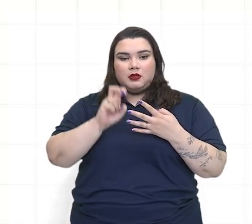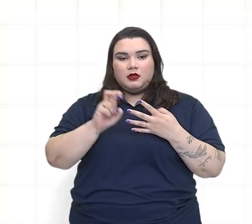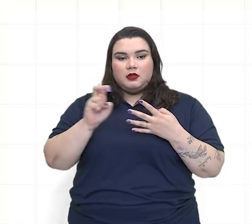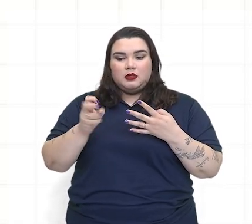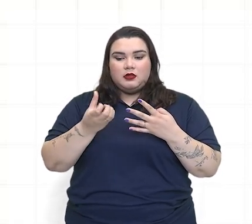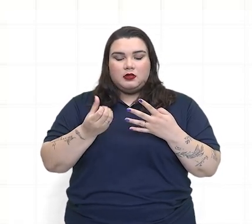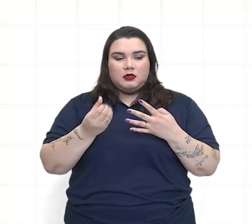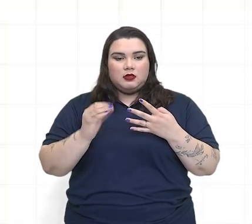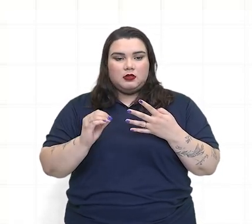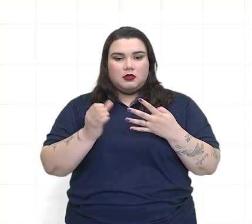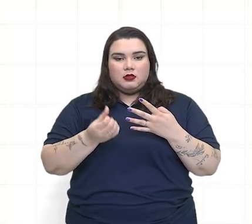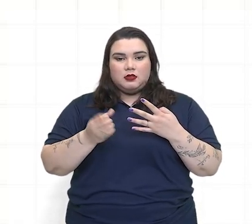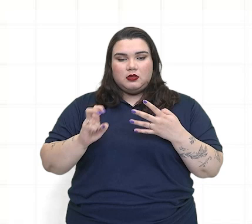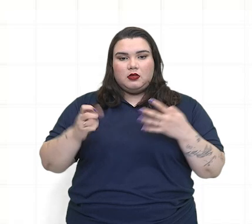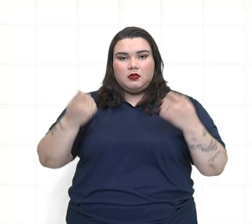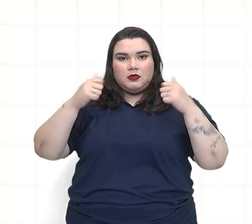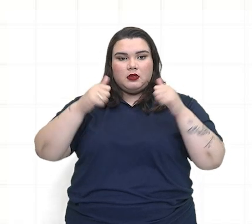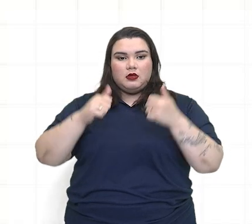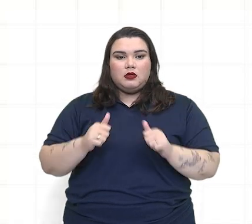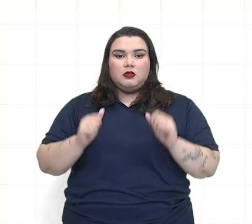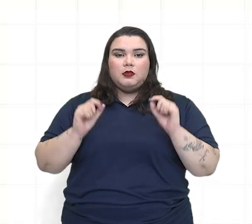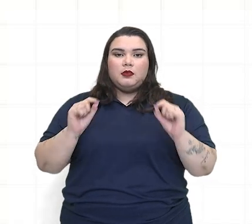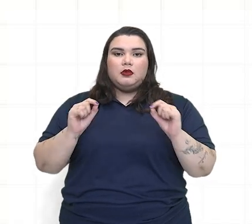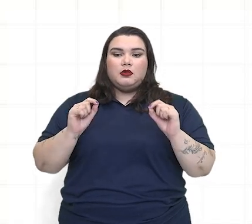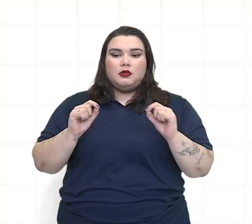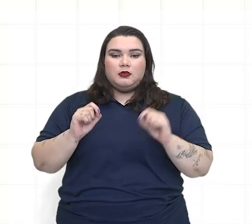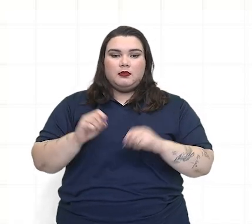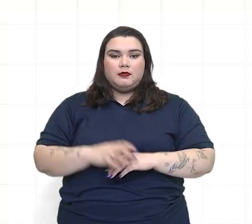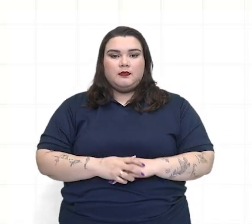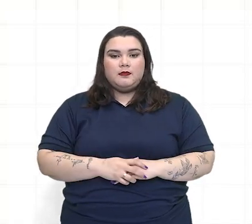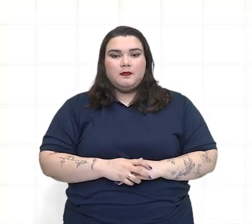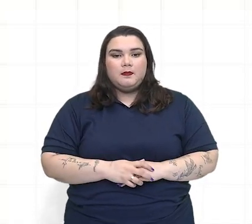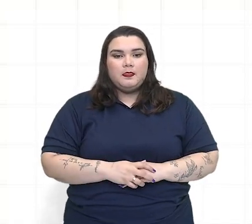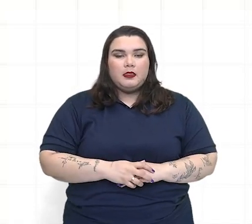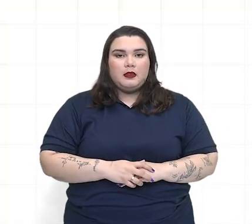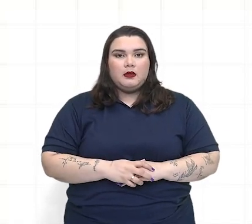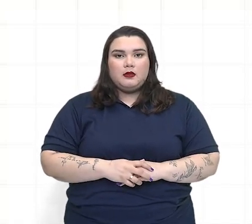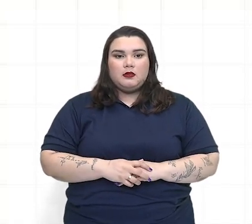C, 60. Então eu vou ter que analisar só o quê?